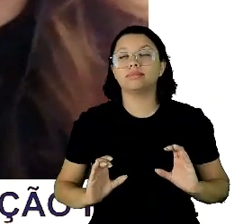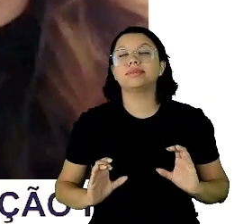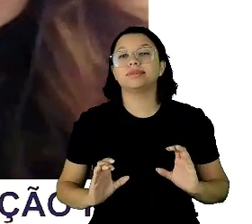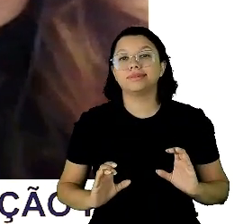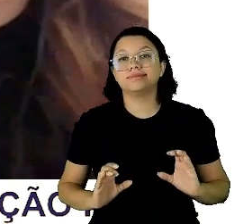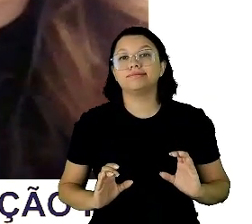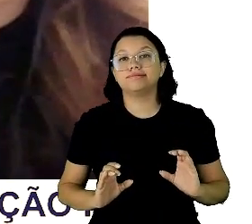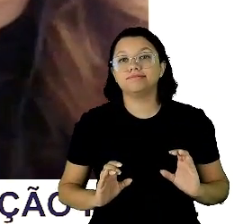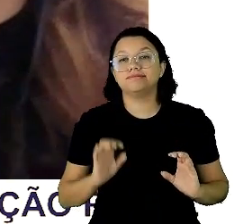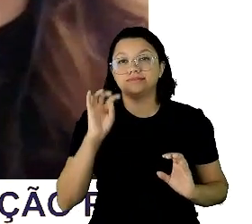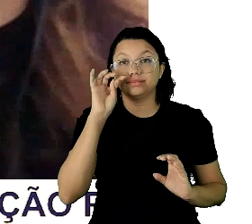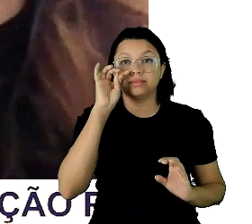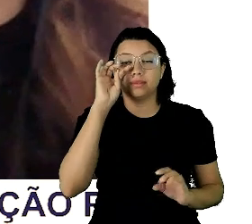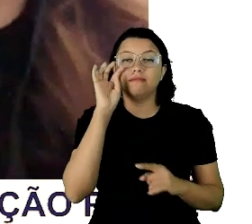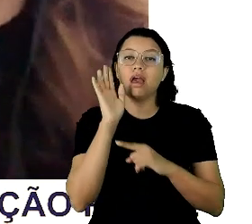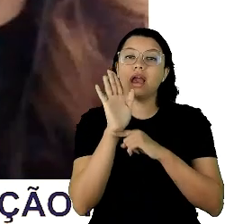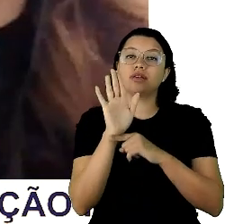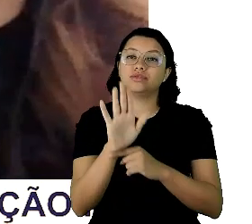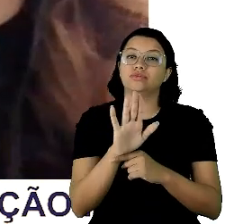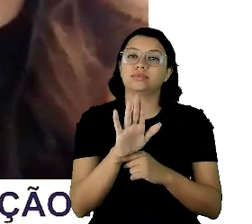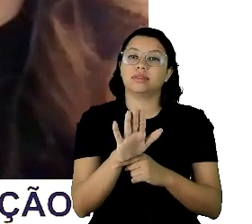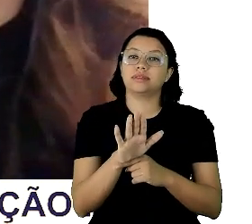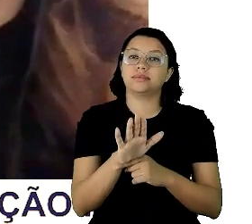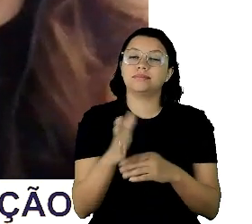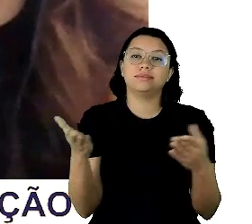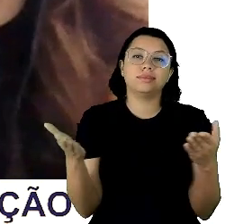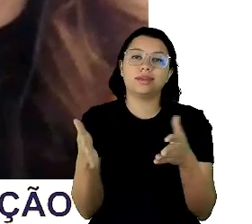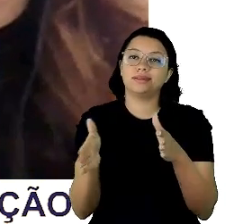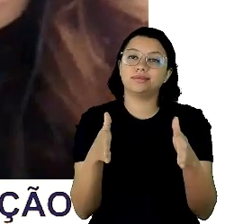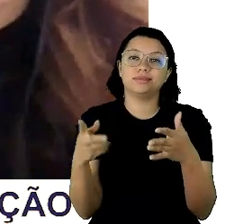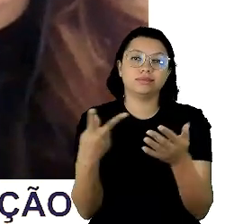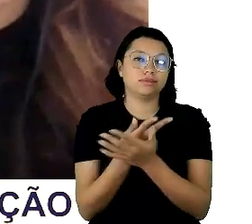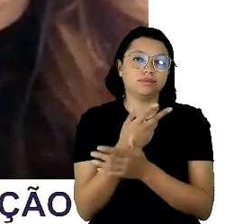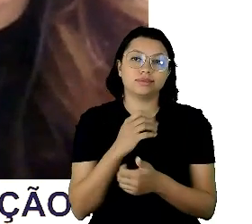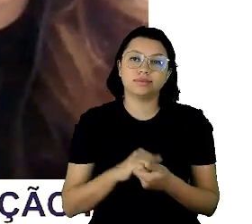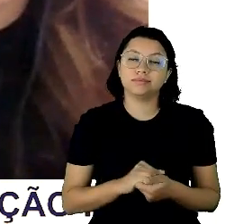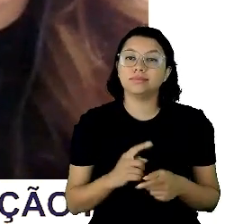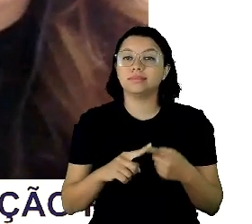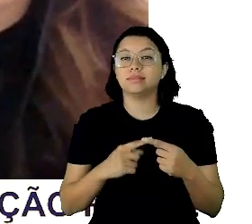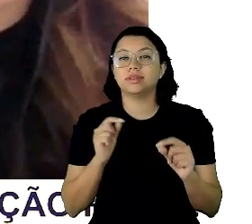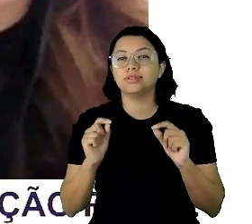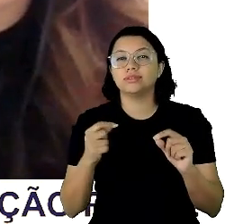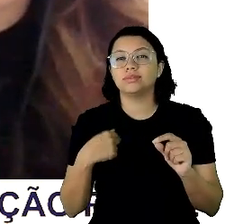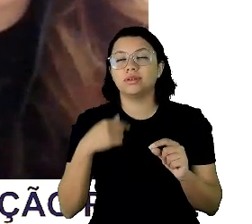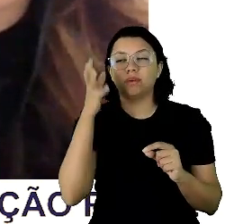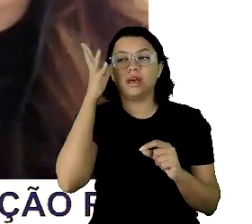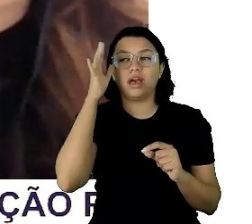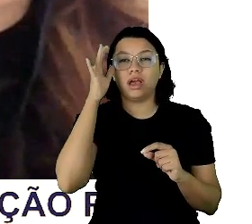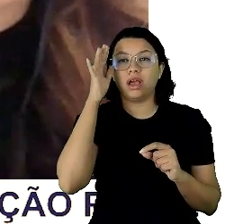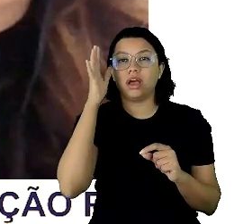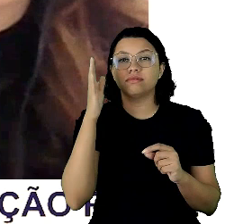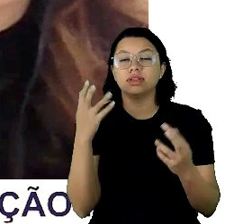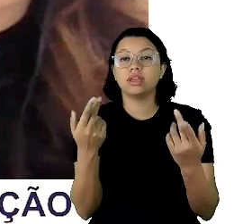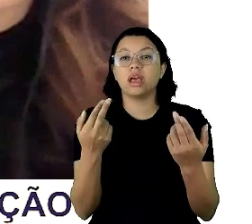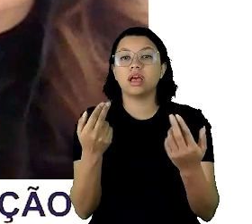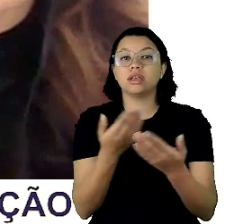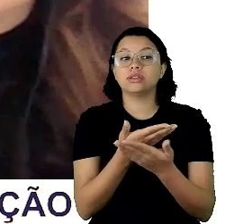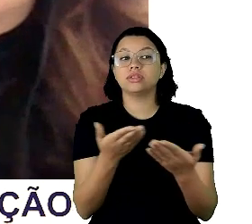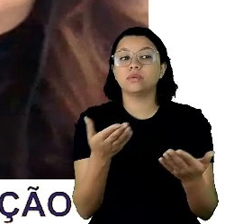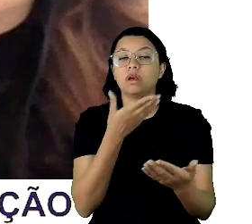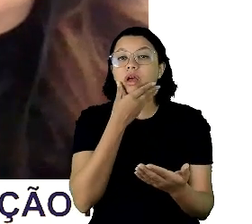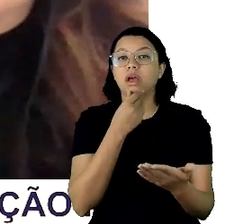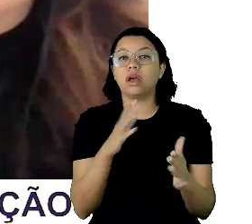justamente colaborando para essa situação. Mas o que eu acho curioso é que esses mesmos homens,